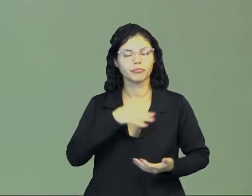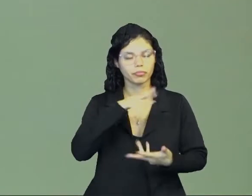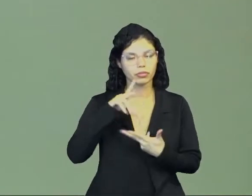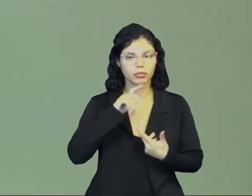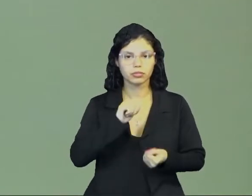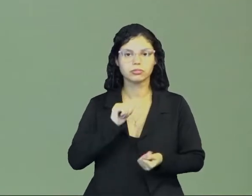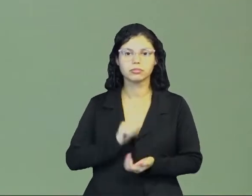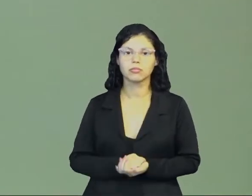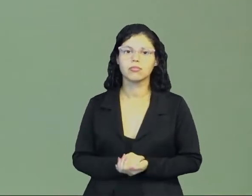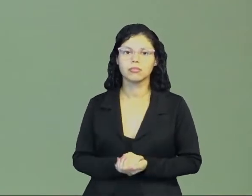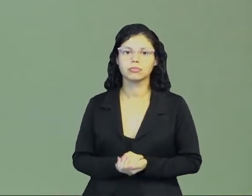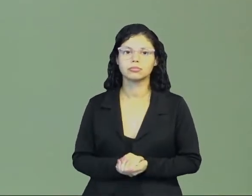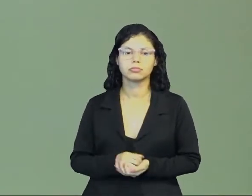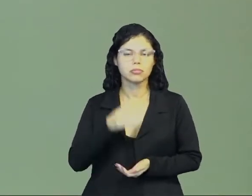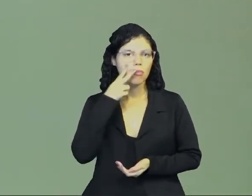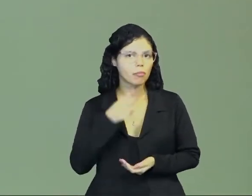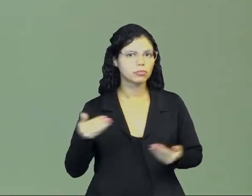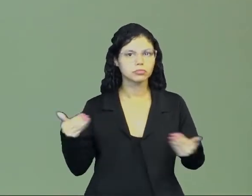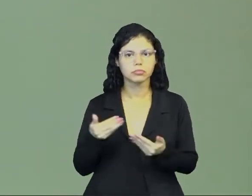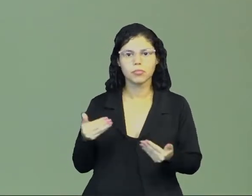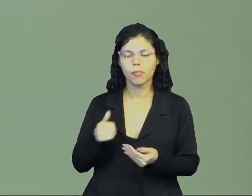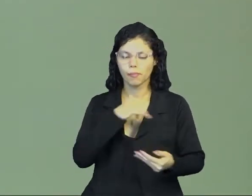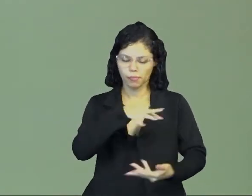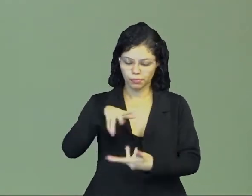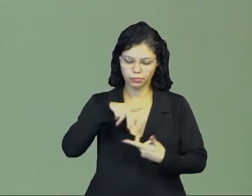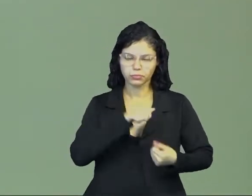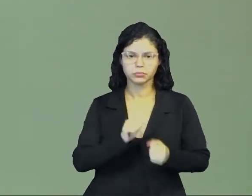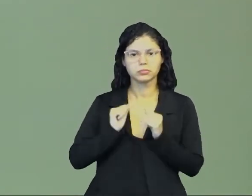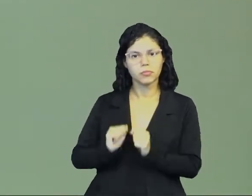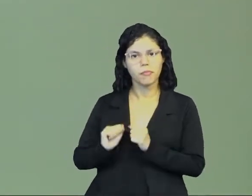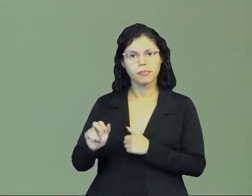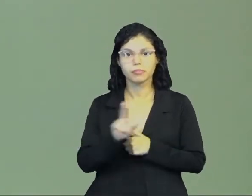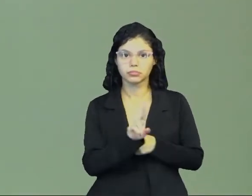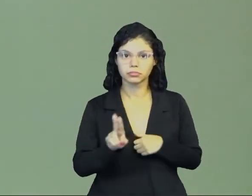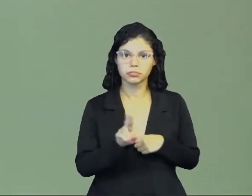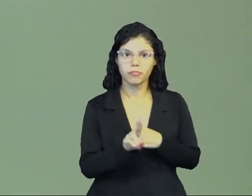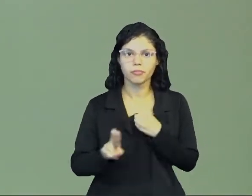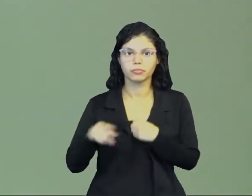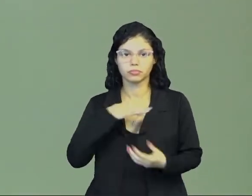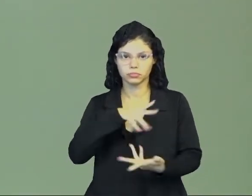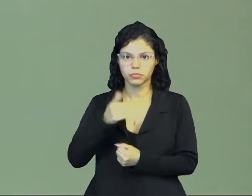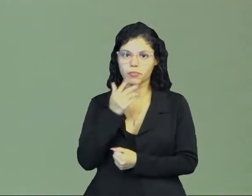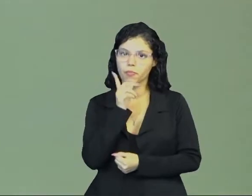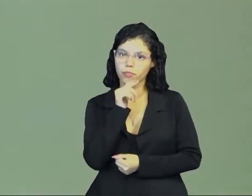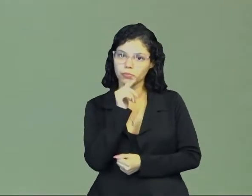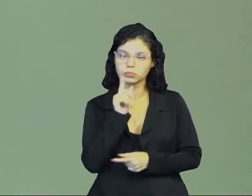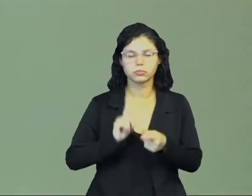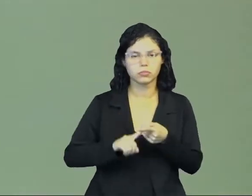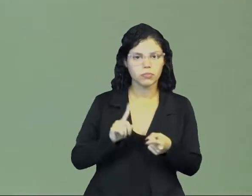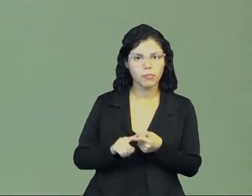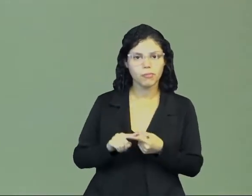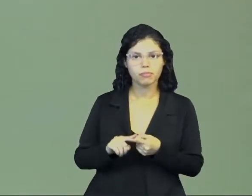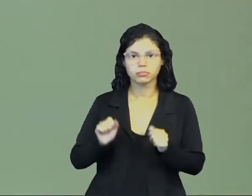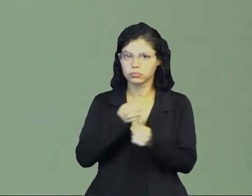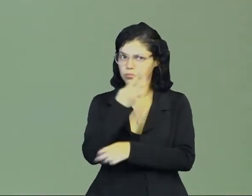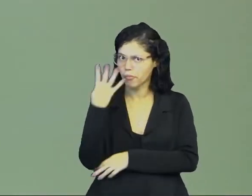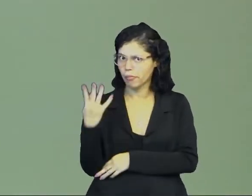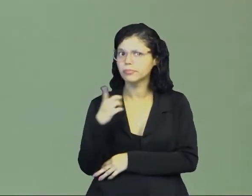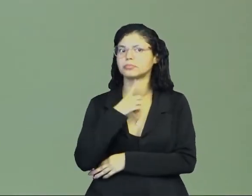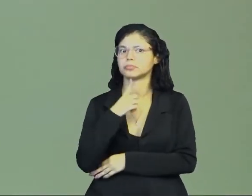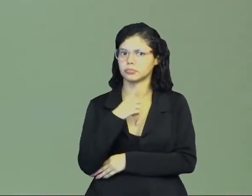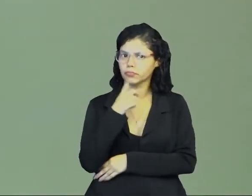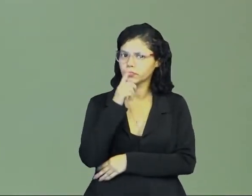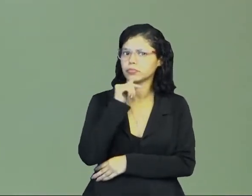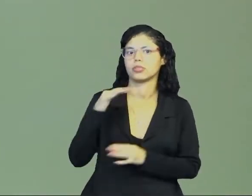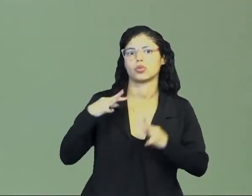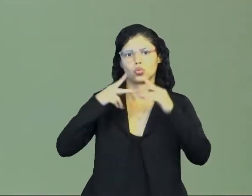planeta. Se nós formos hoje observar a Terra, ela poderia ser chamada de planeta água. Por quê? Devido à quantidade de água que